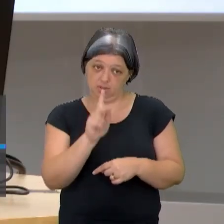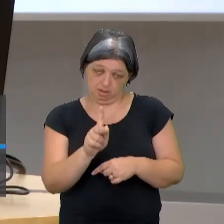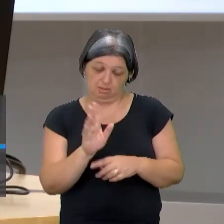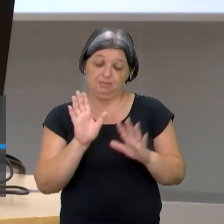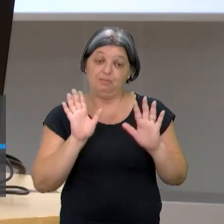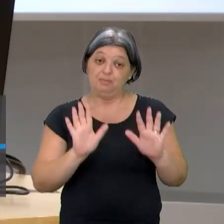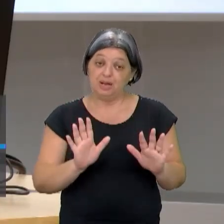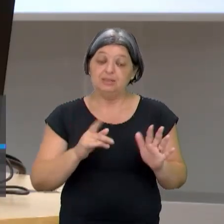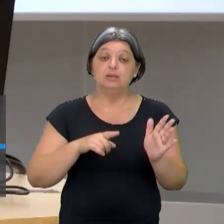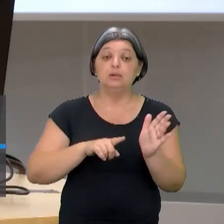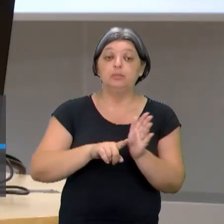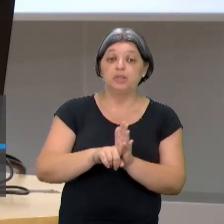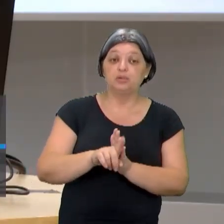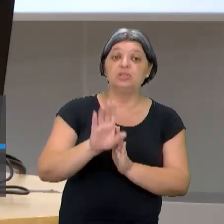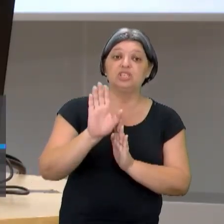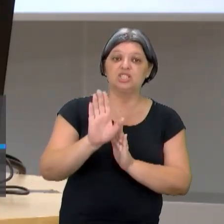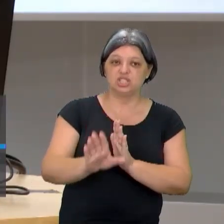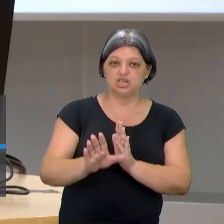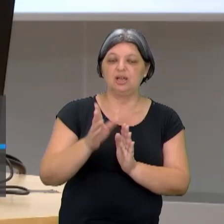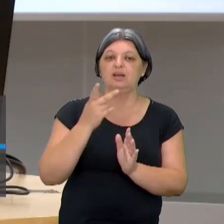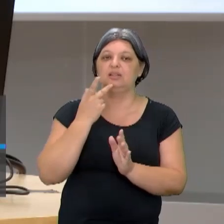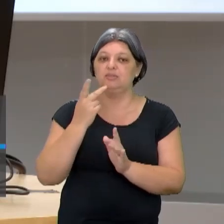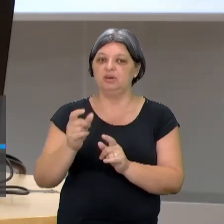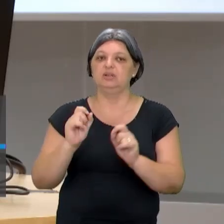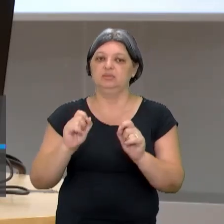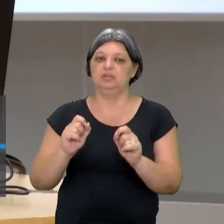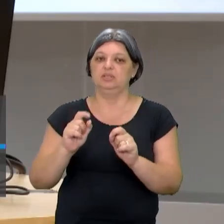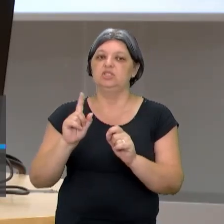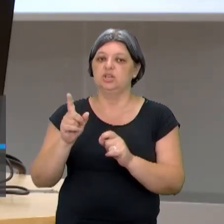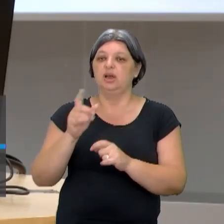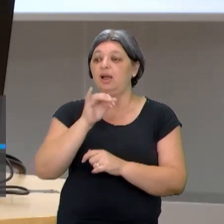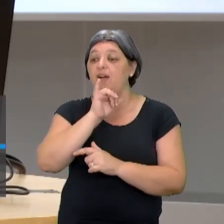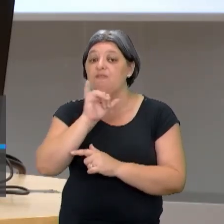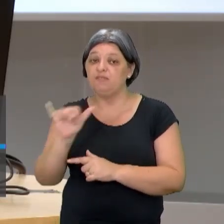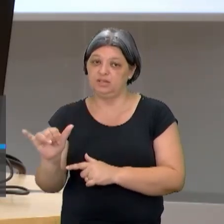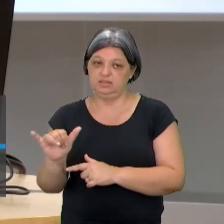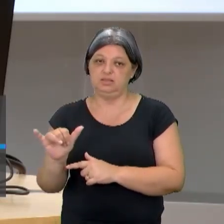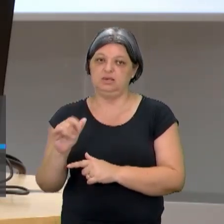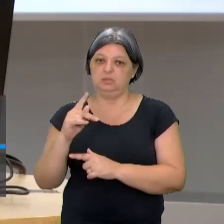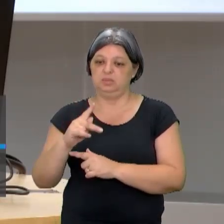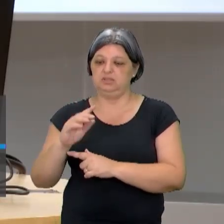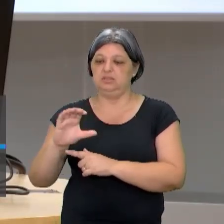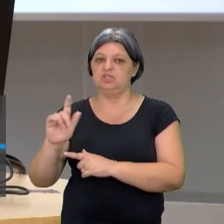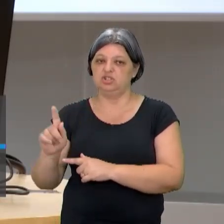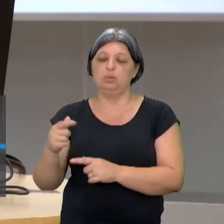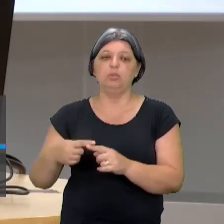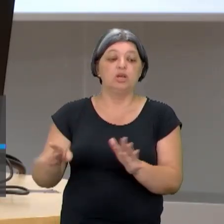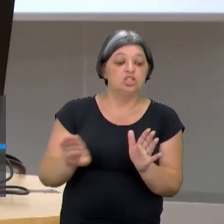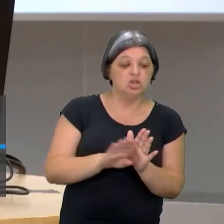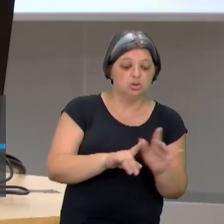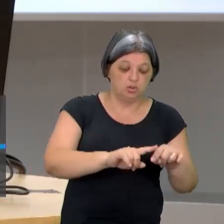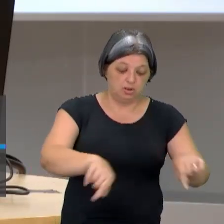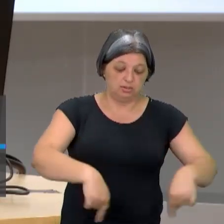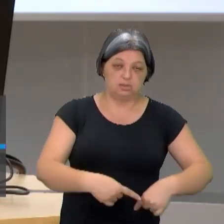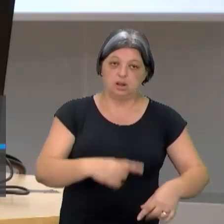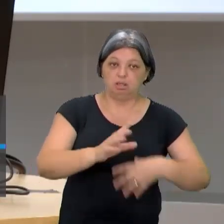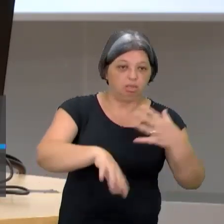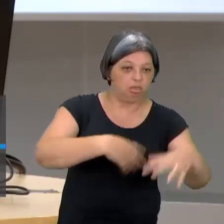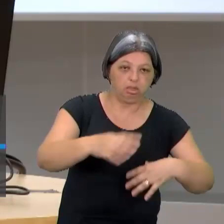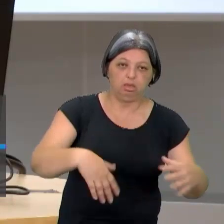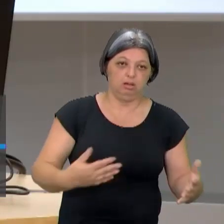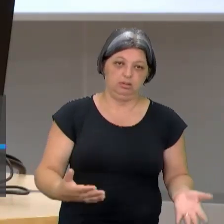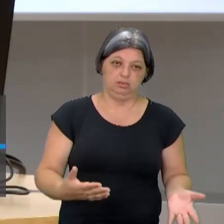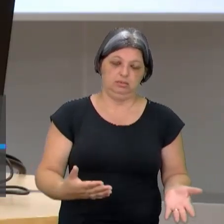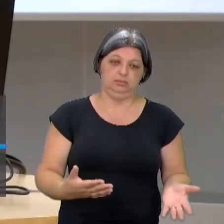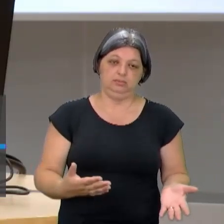só que a pergunta, ele já está falando que ele informa o PCG dessa ação, né? Que ele chegou lá e a sala estava bagunçada. Então, não tem como fazer esse